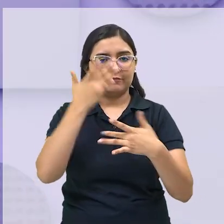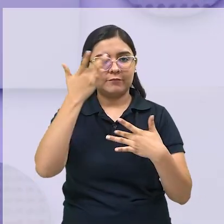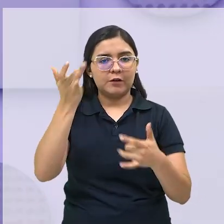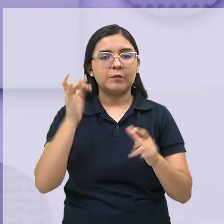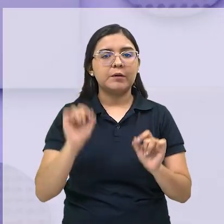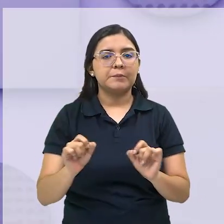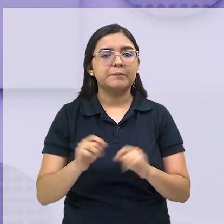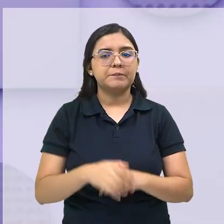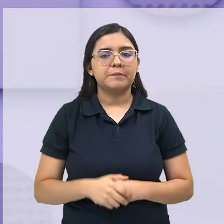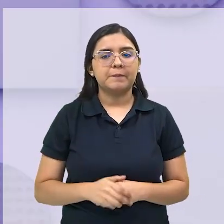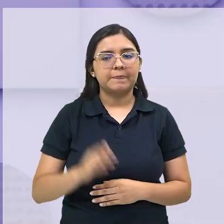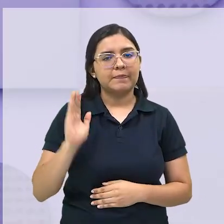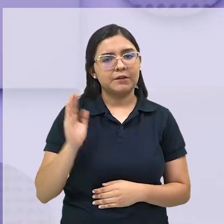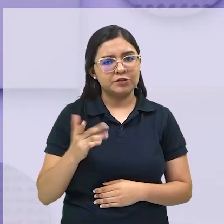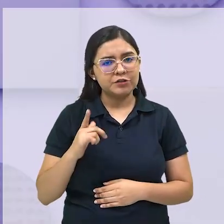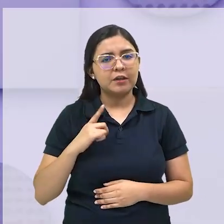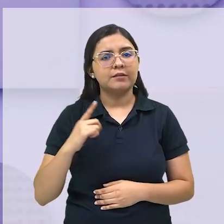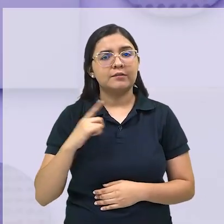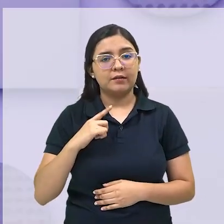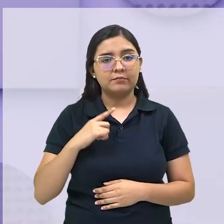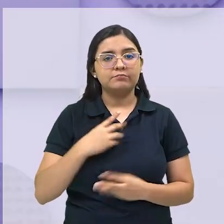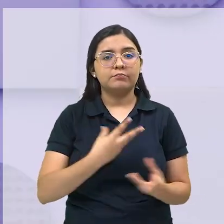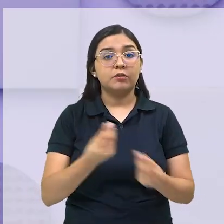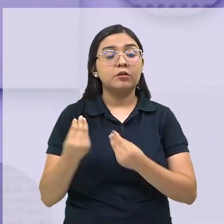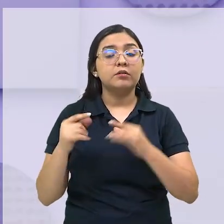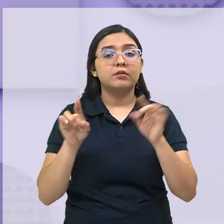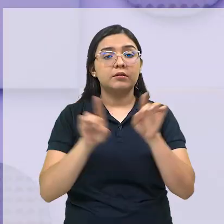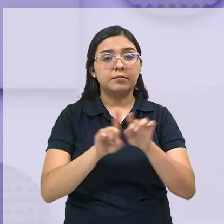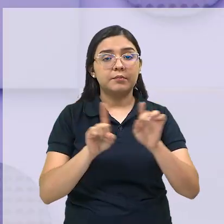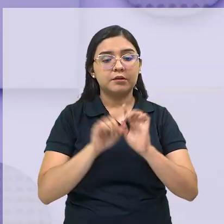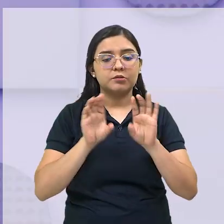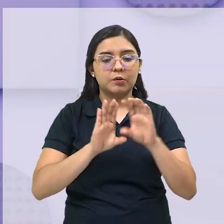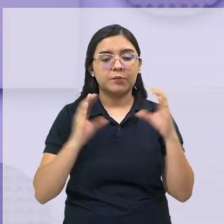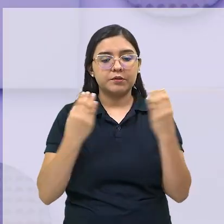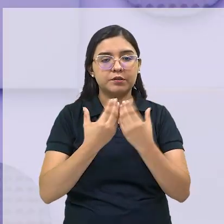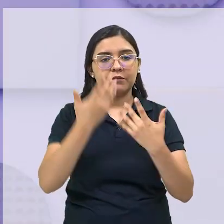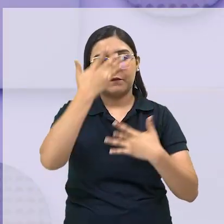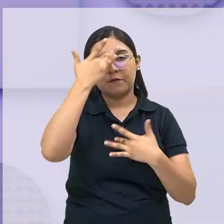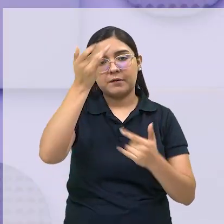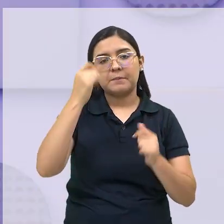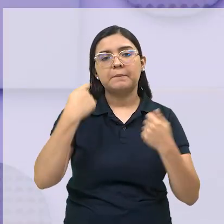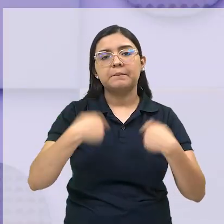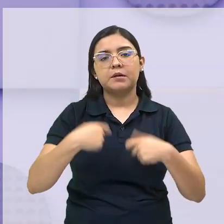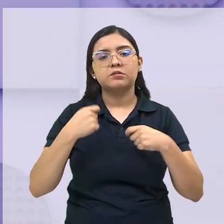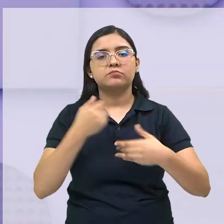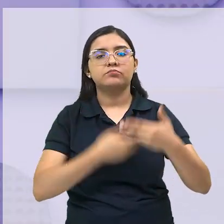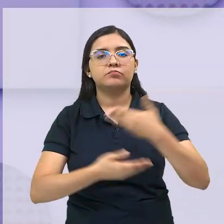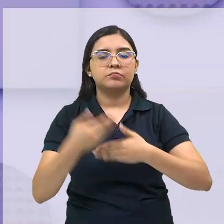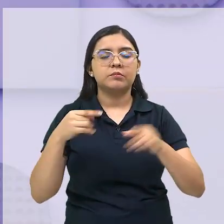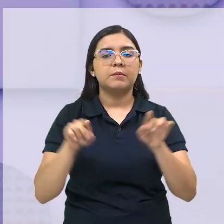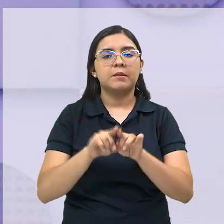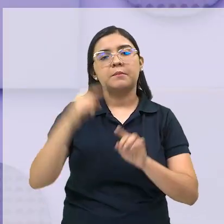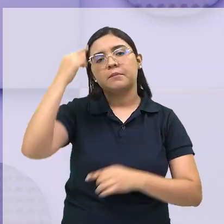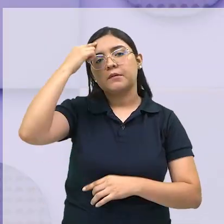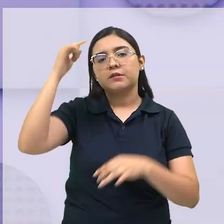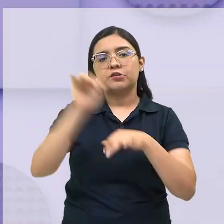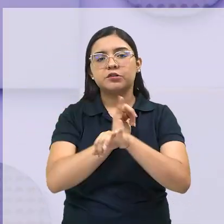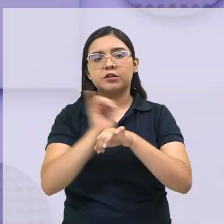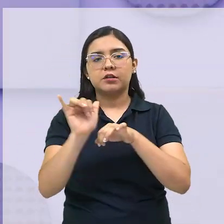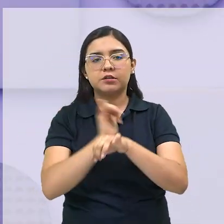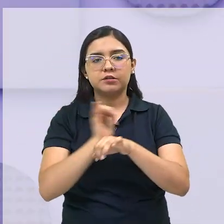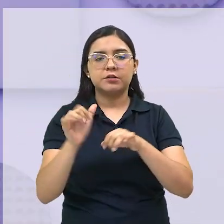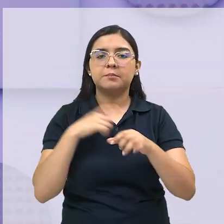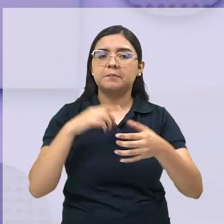que já está presente e que as comunidades de fé precisam dialogar e pensar possíveis